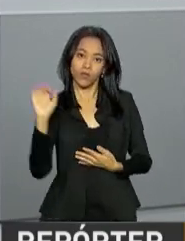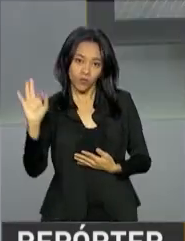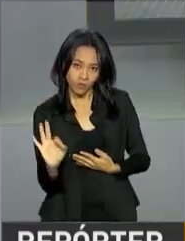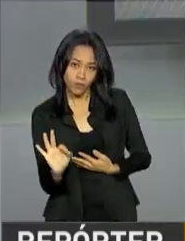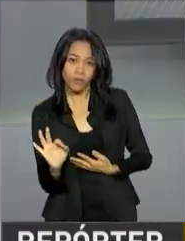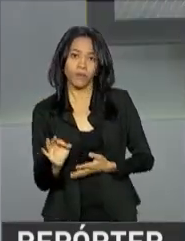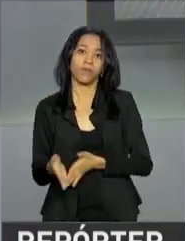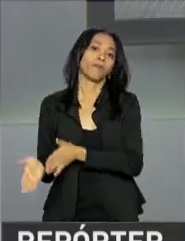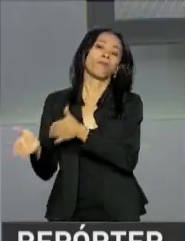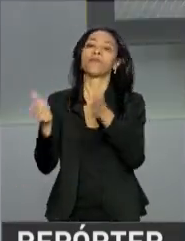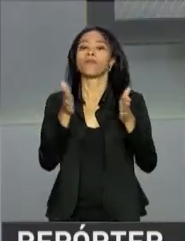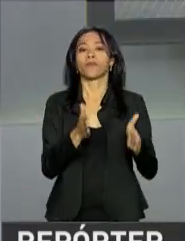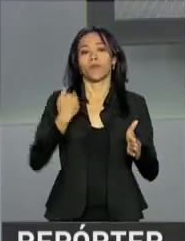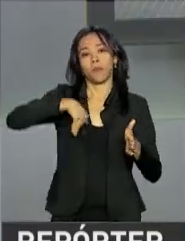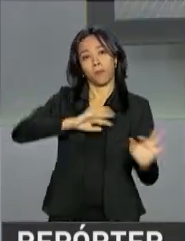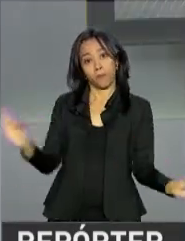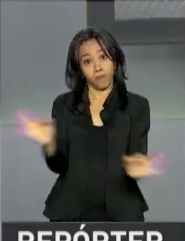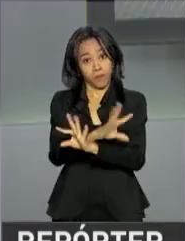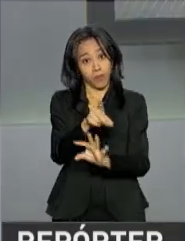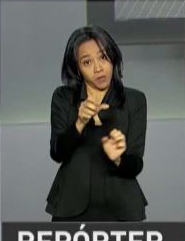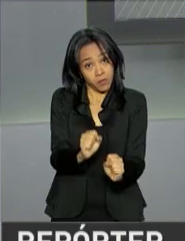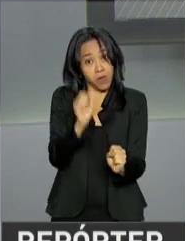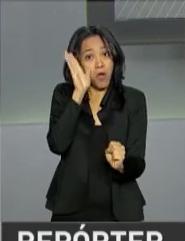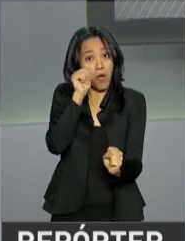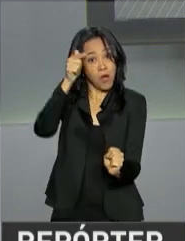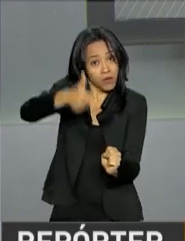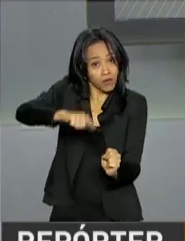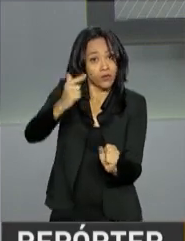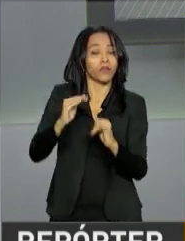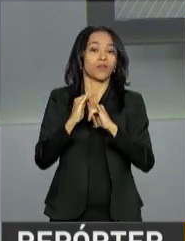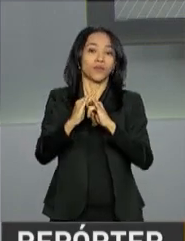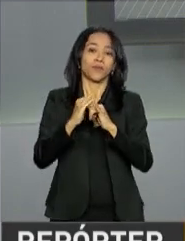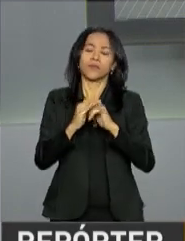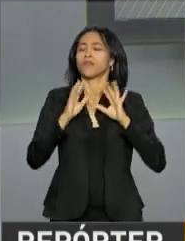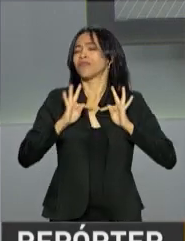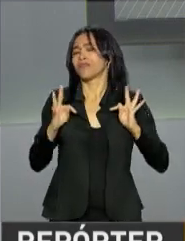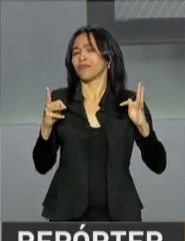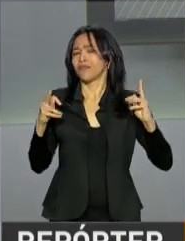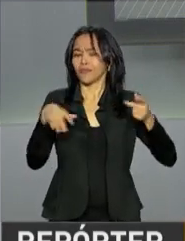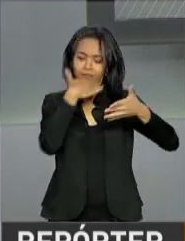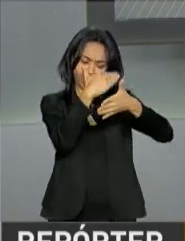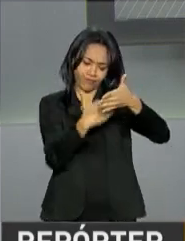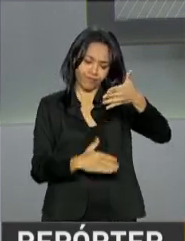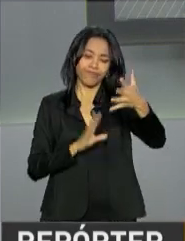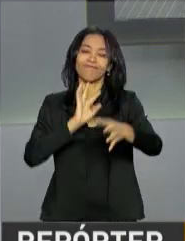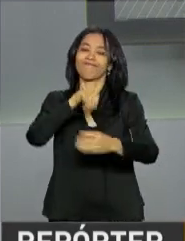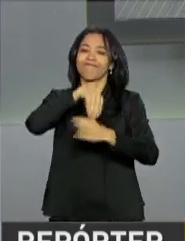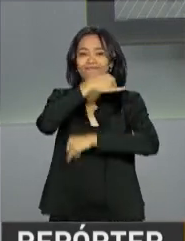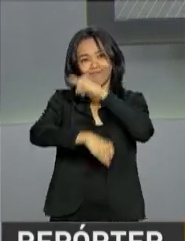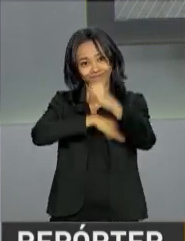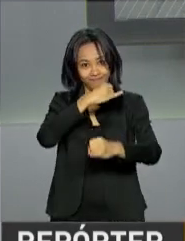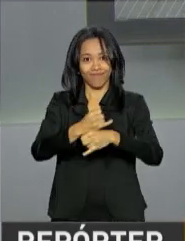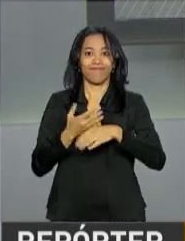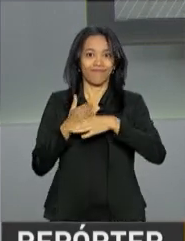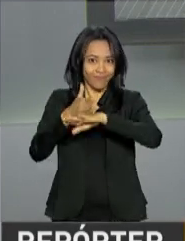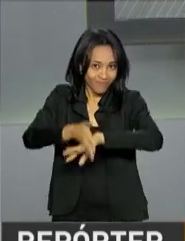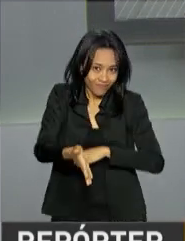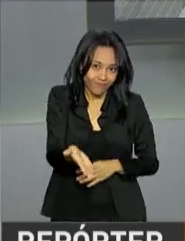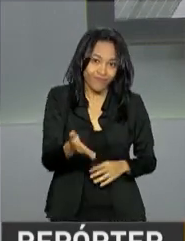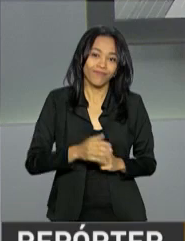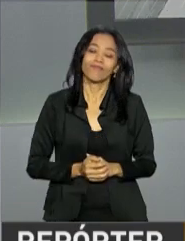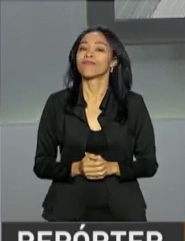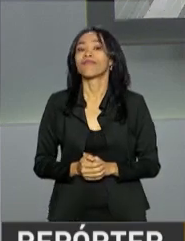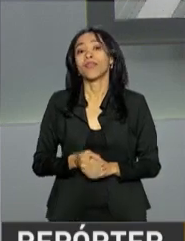cento nós ficamos por aqui você pode rever as reportagens no youtube e toda a nossa programação também está na nossa página na internet